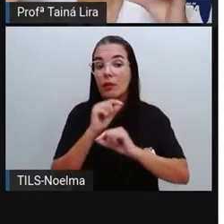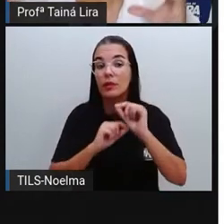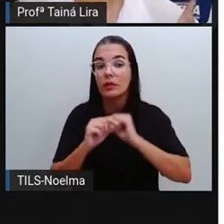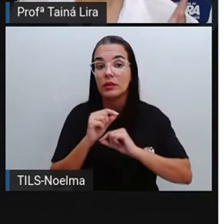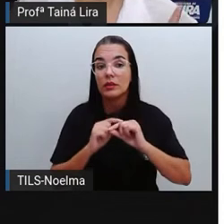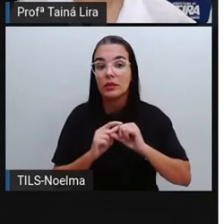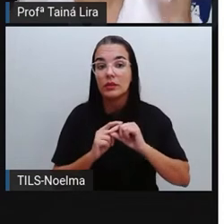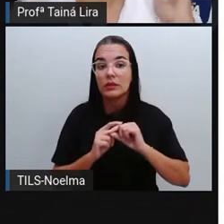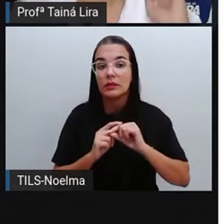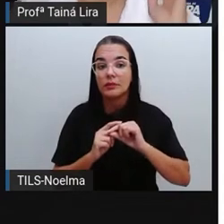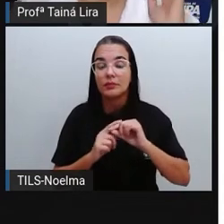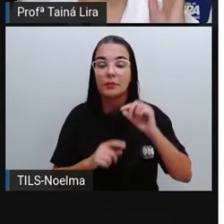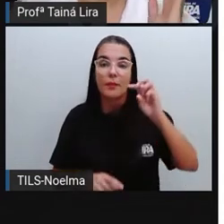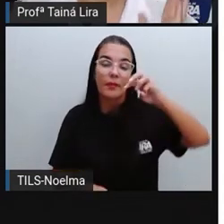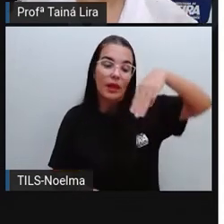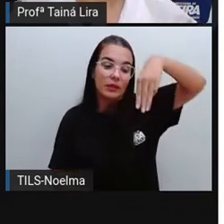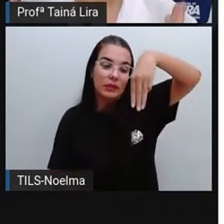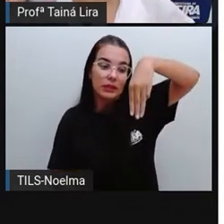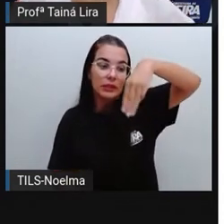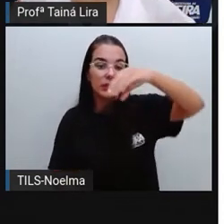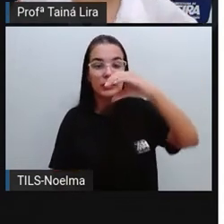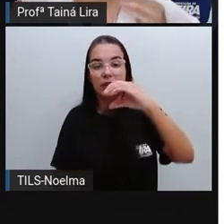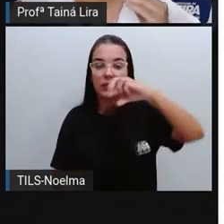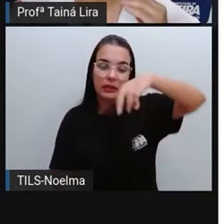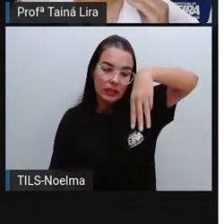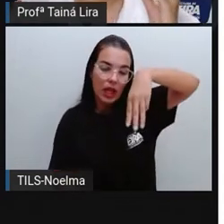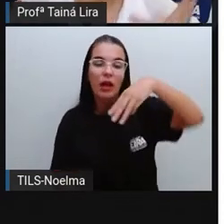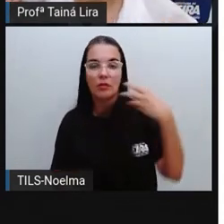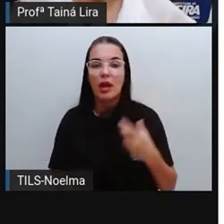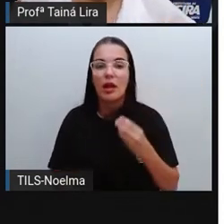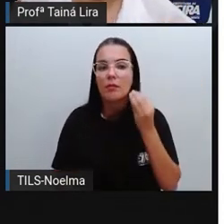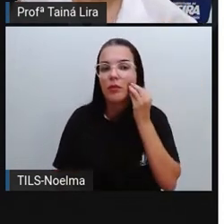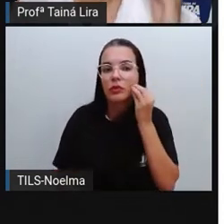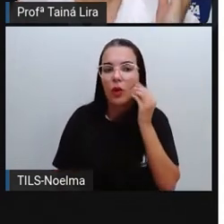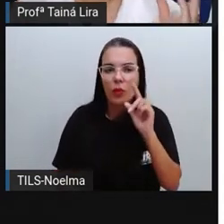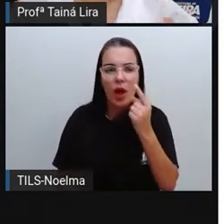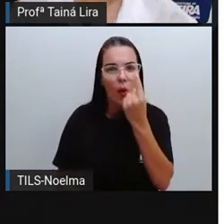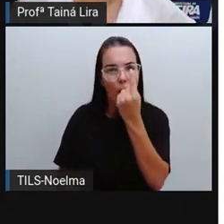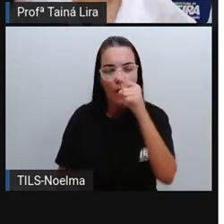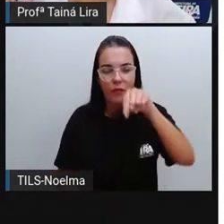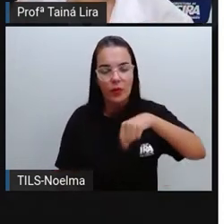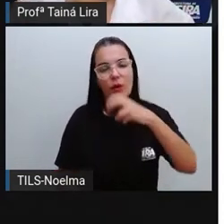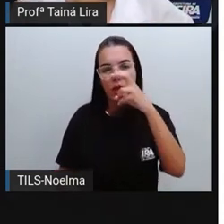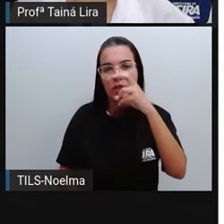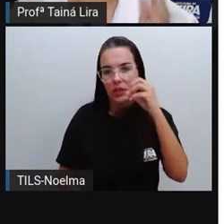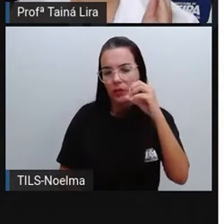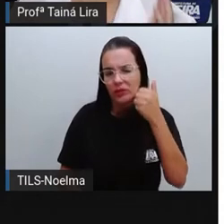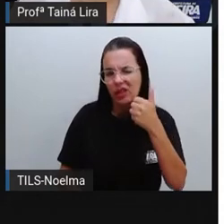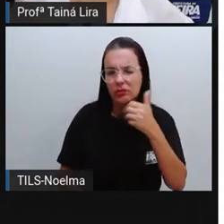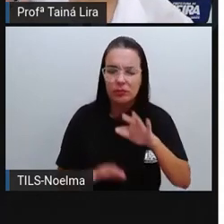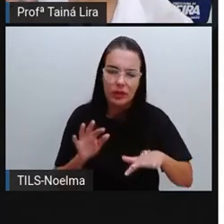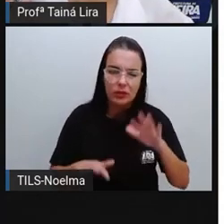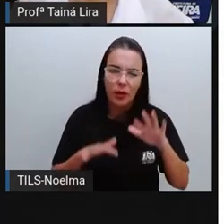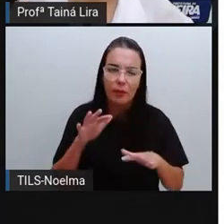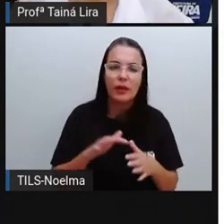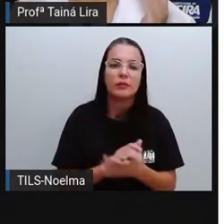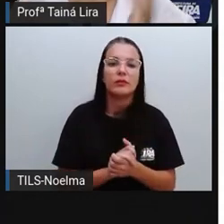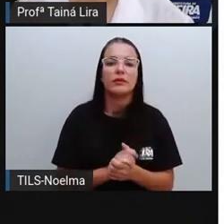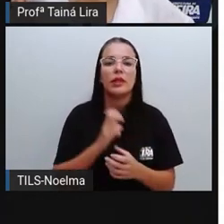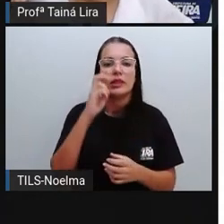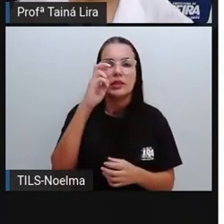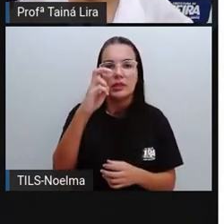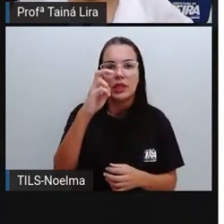100 centímetros. Se eu digo 1,50 metros, é 1,5 metros. 5,50 metros,